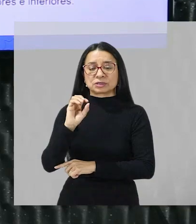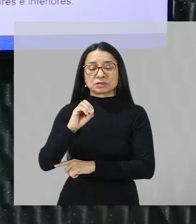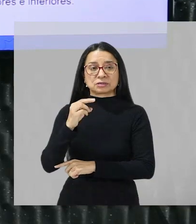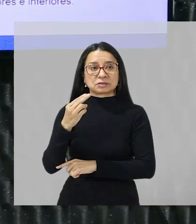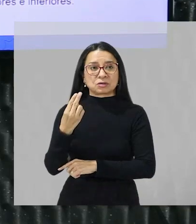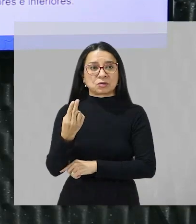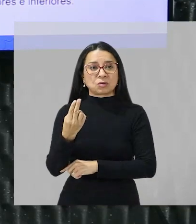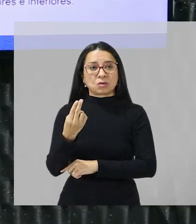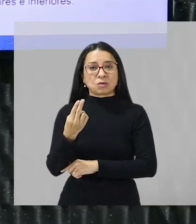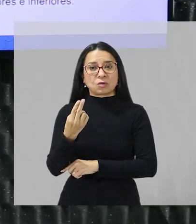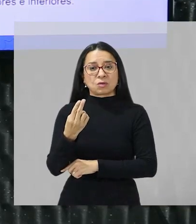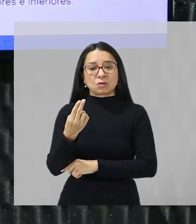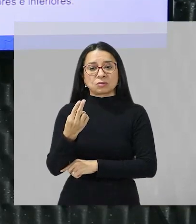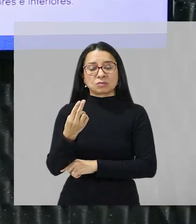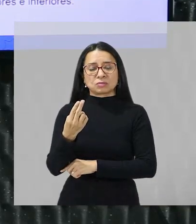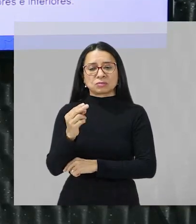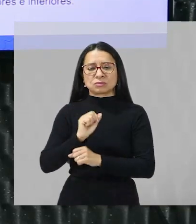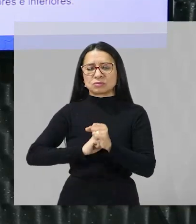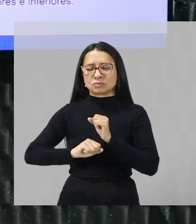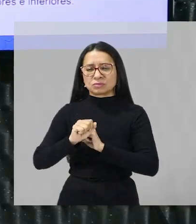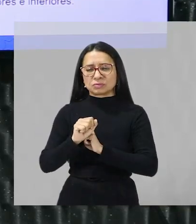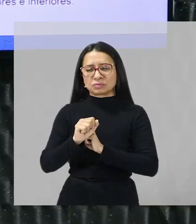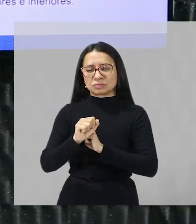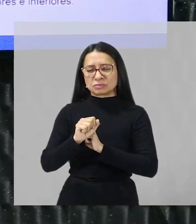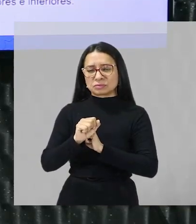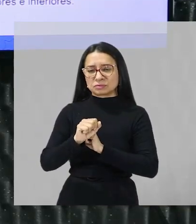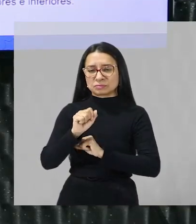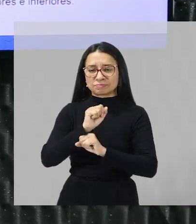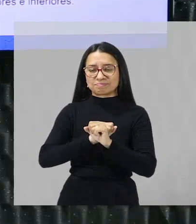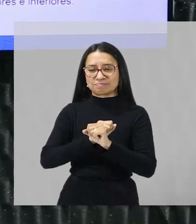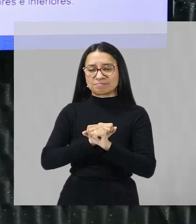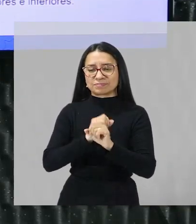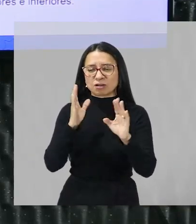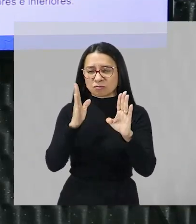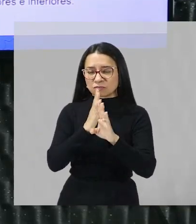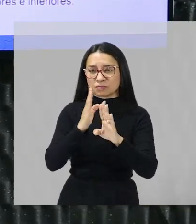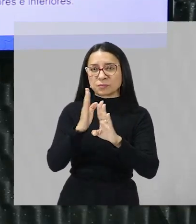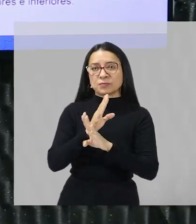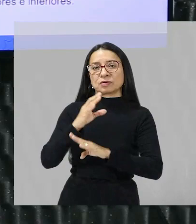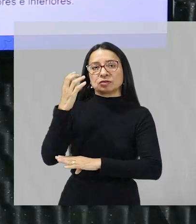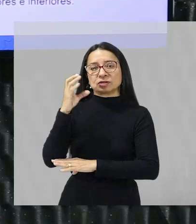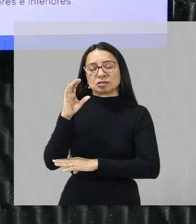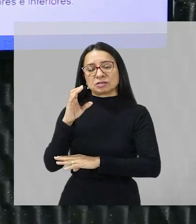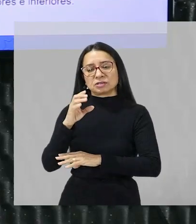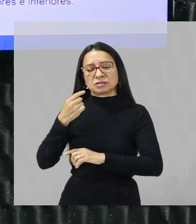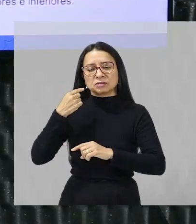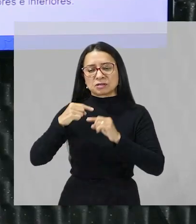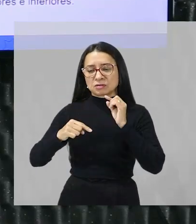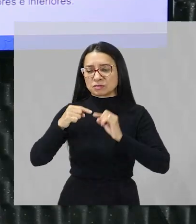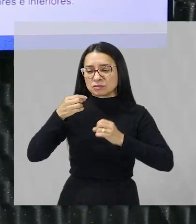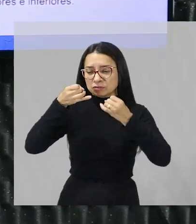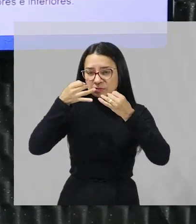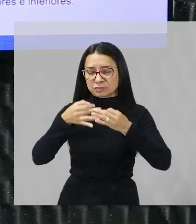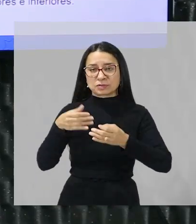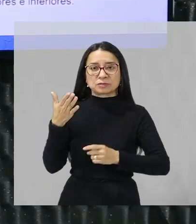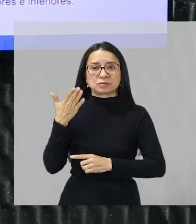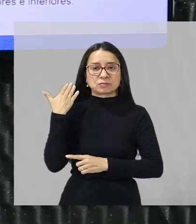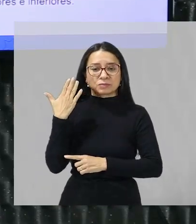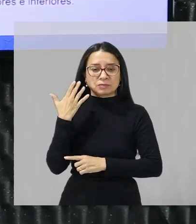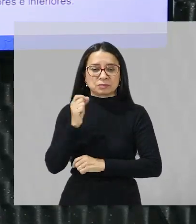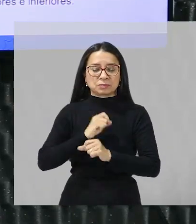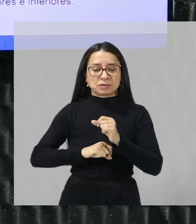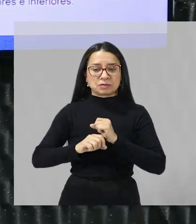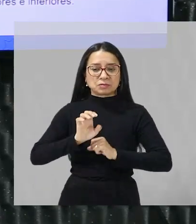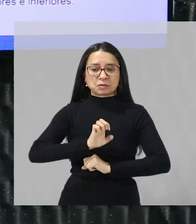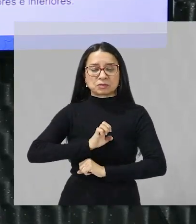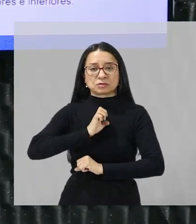da pseudociência, digamos assim, da falsa ciência que era defendida ali naquela época, né? Então aqui já fica mais